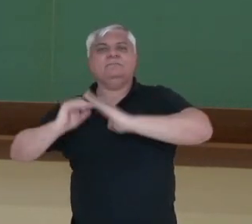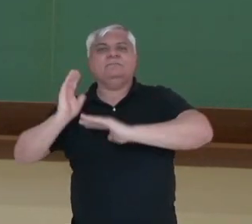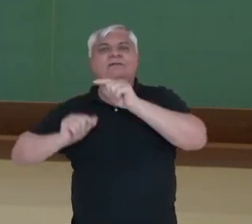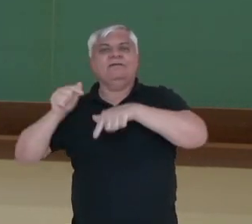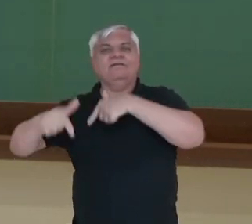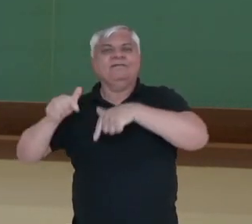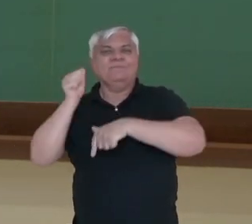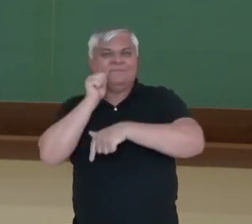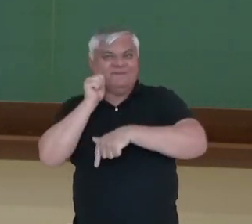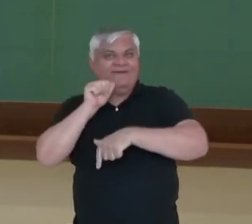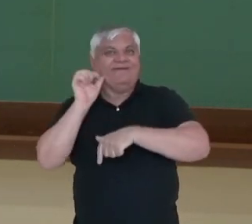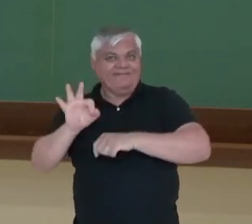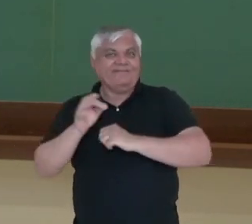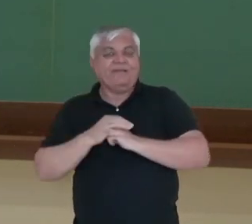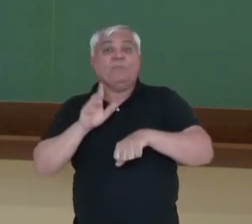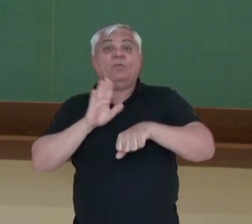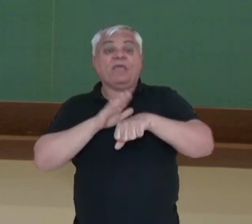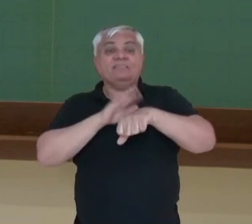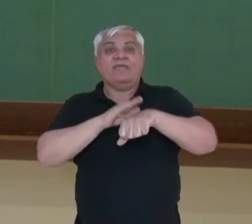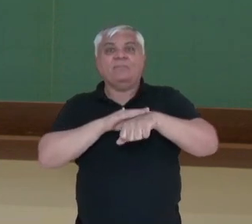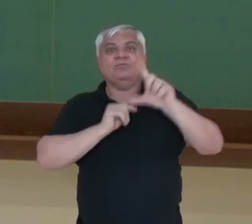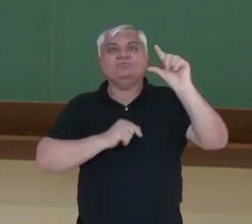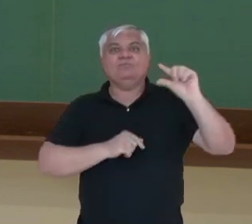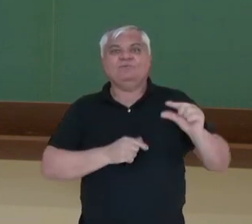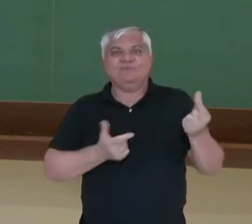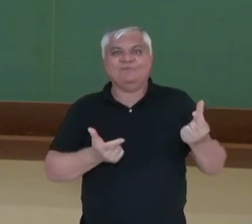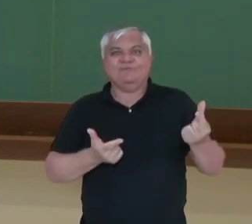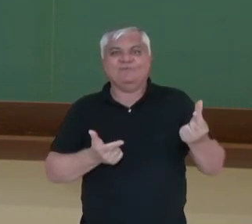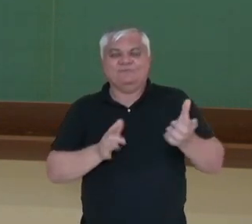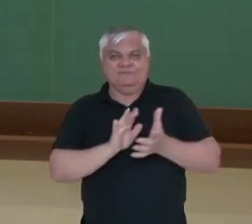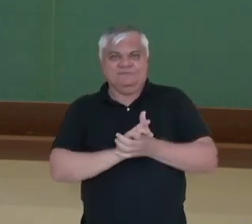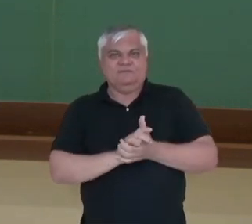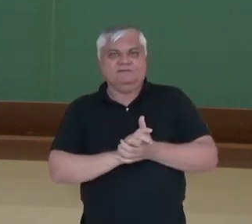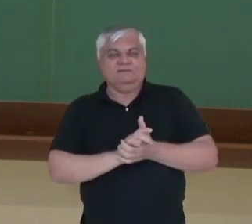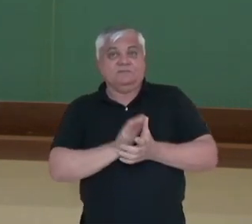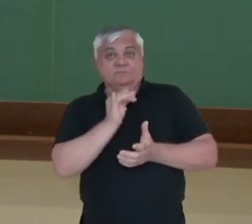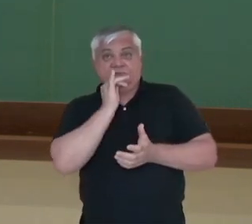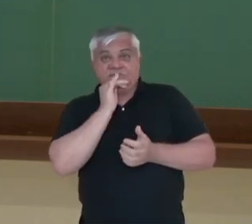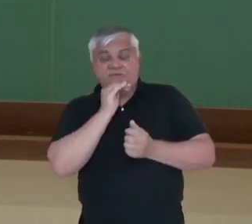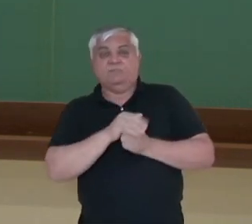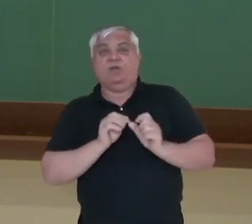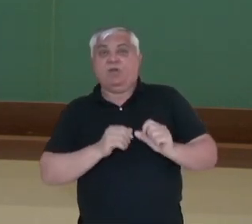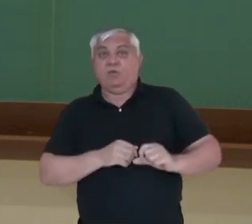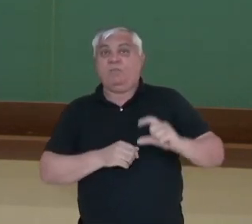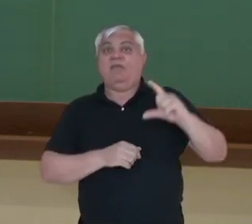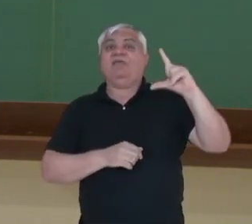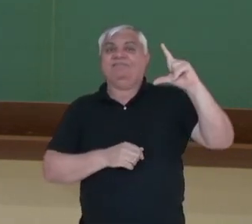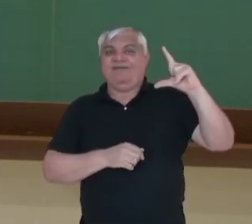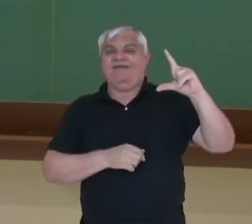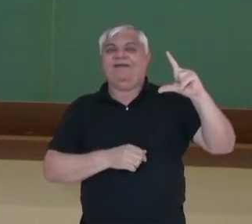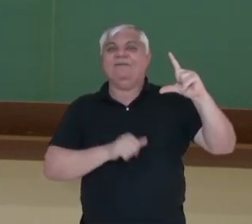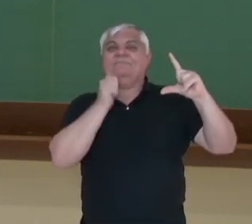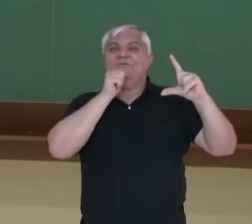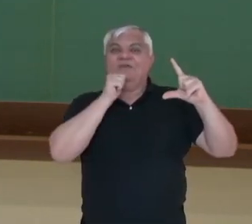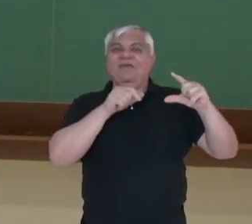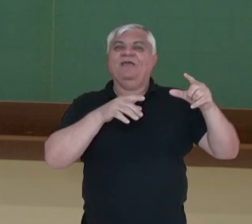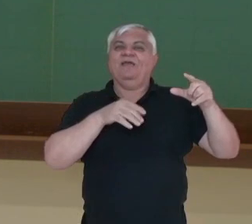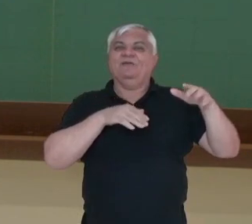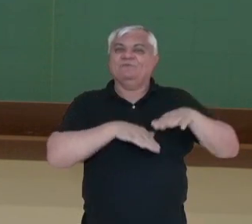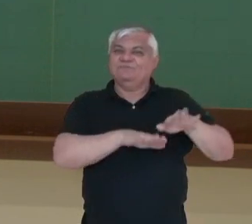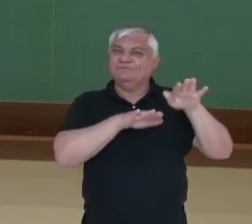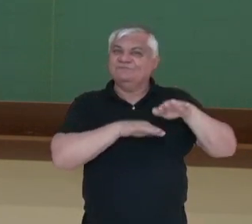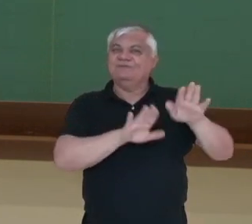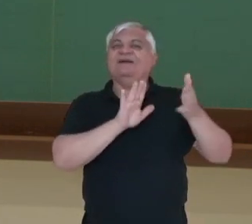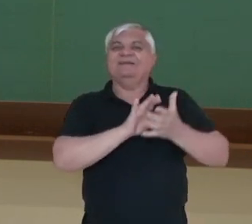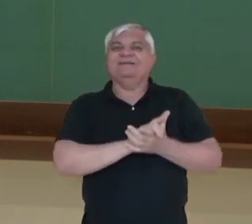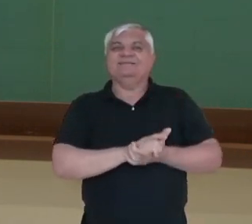o prazo agora é menor para fazer esse mesmo serviço. Então, eu tenho que aumentar o número de costureiras.